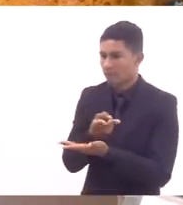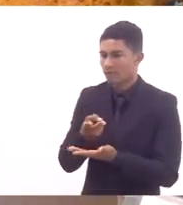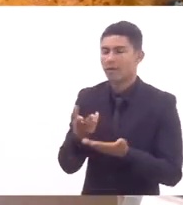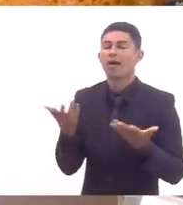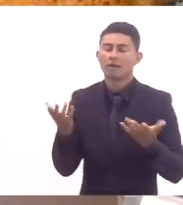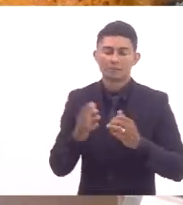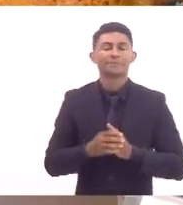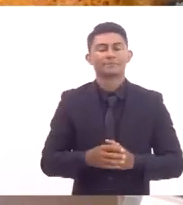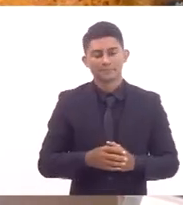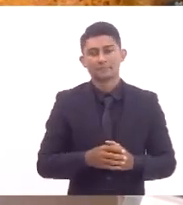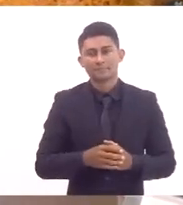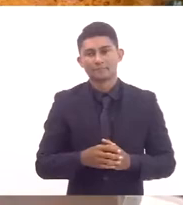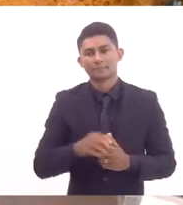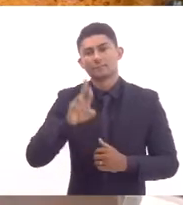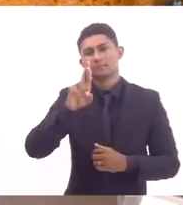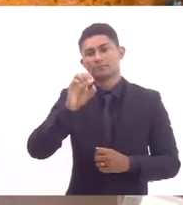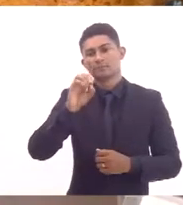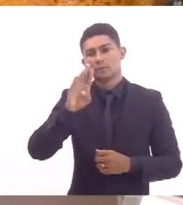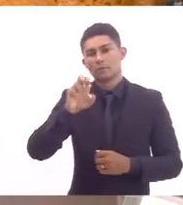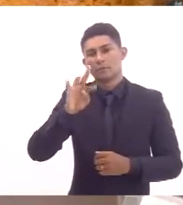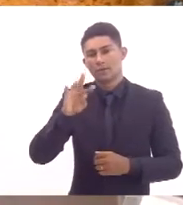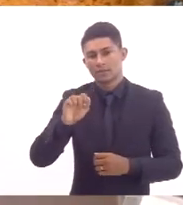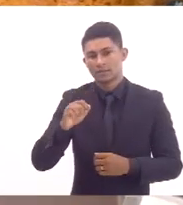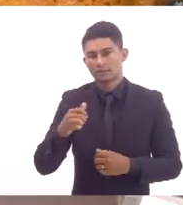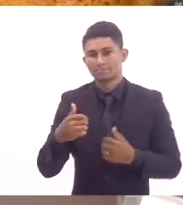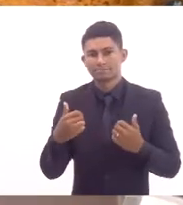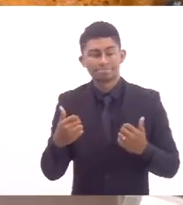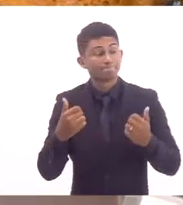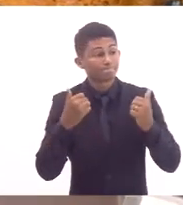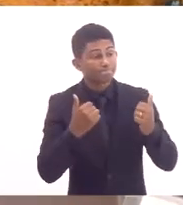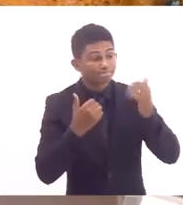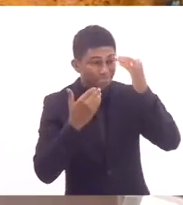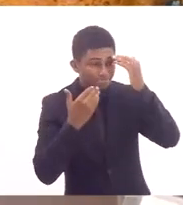então pronto Roberta Calábria e